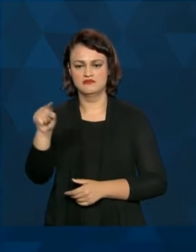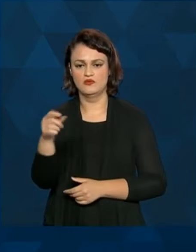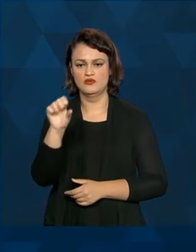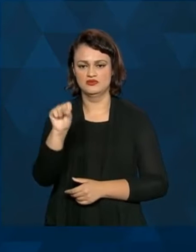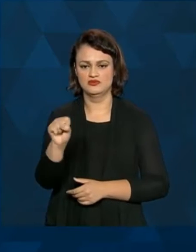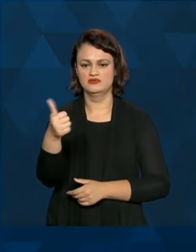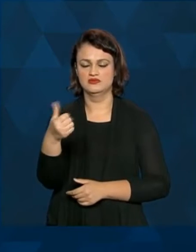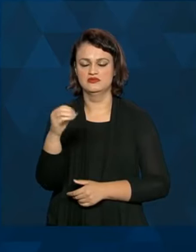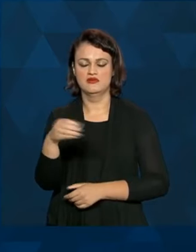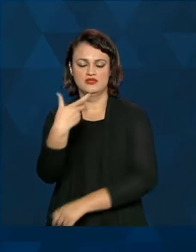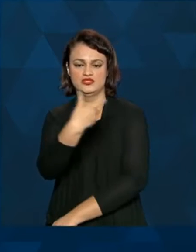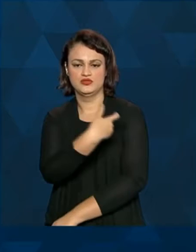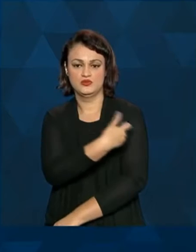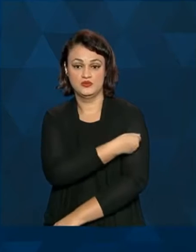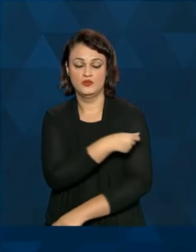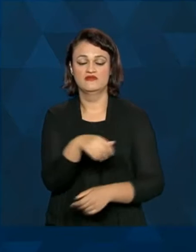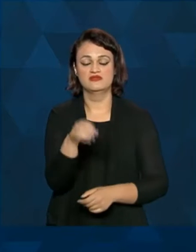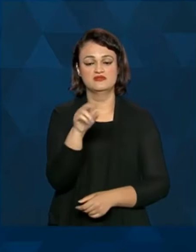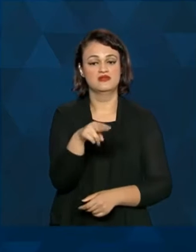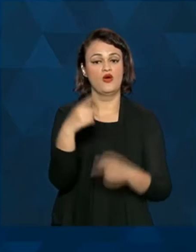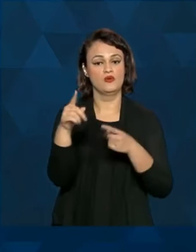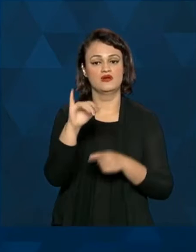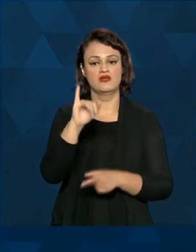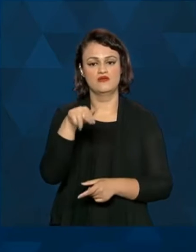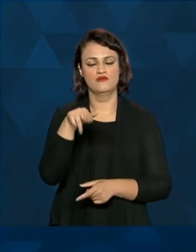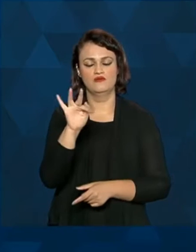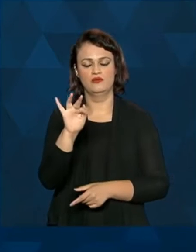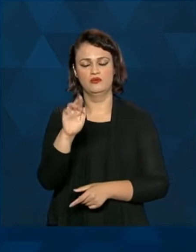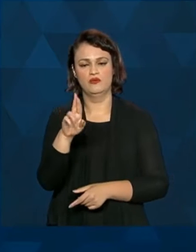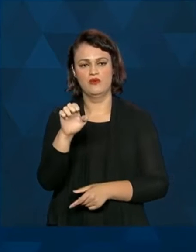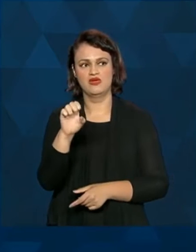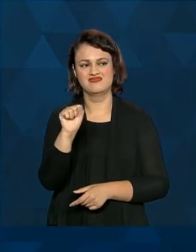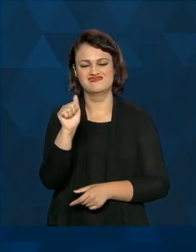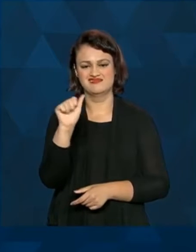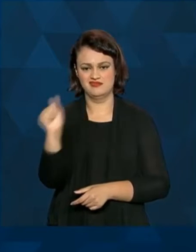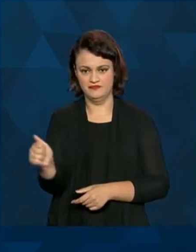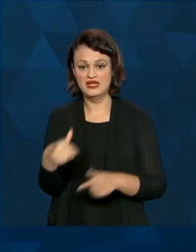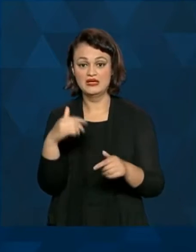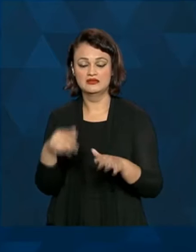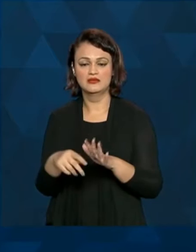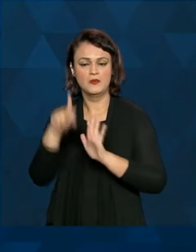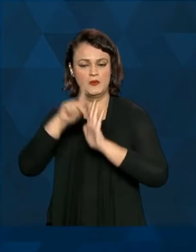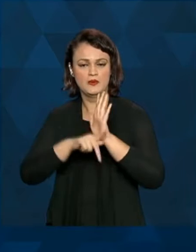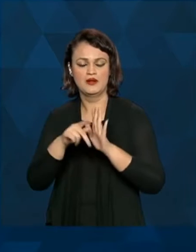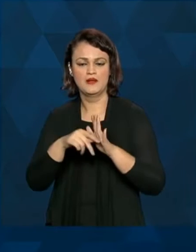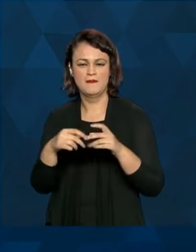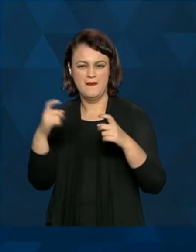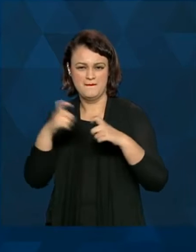566.810 doses de vacina contra a influenza e, pelo programa Mais Médicos,